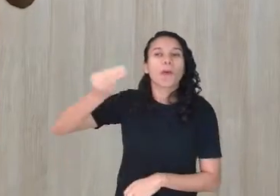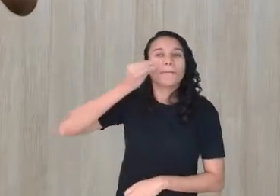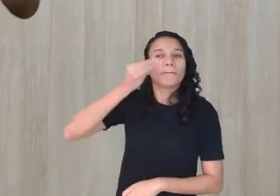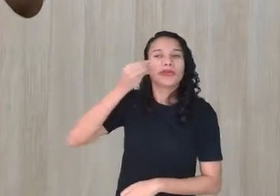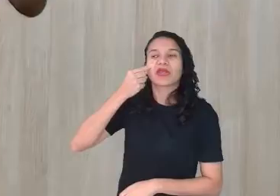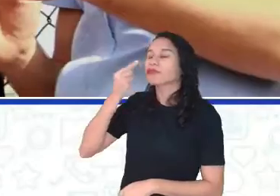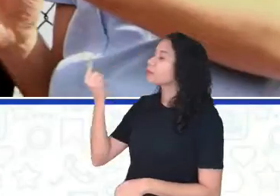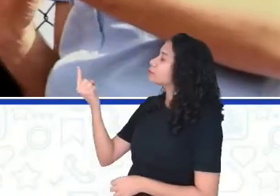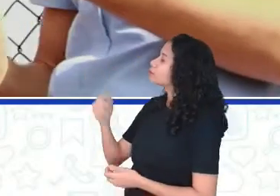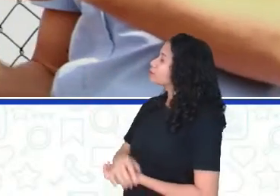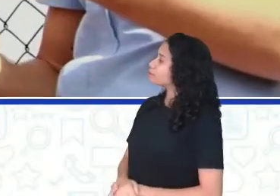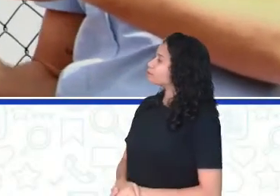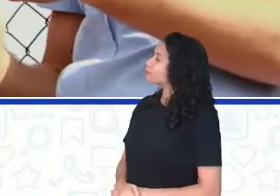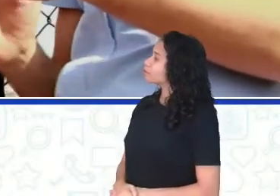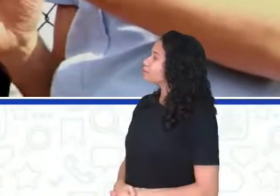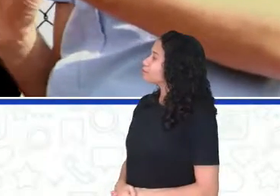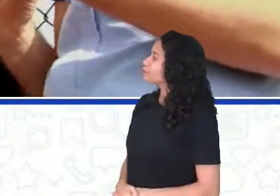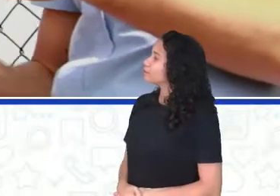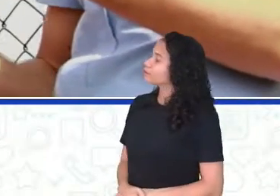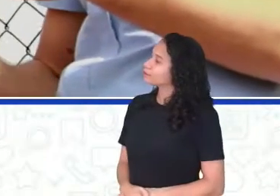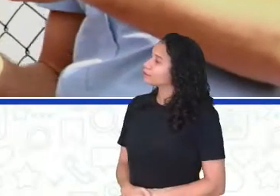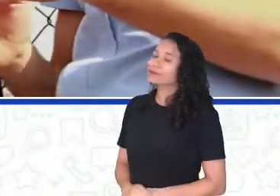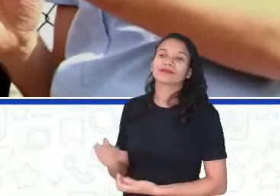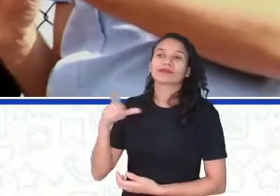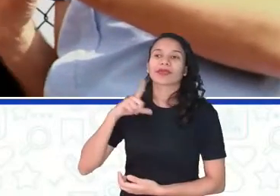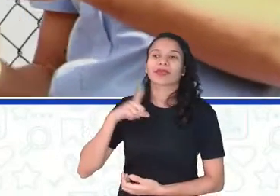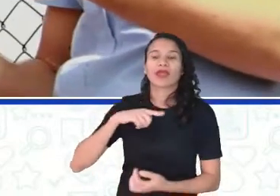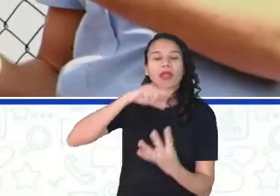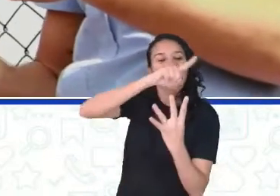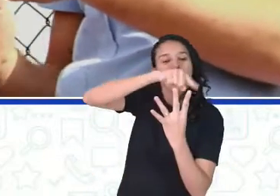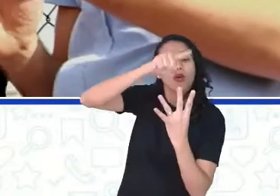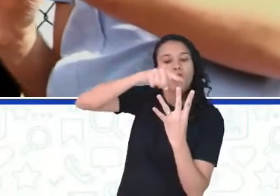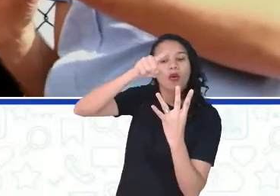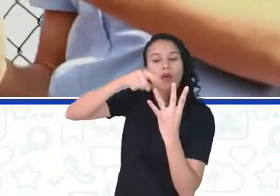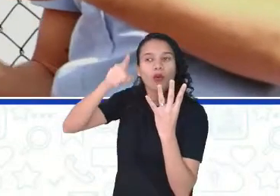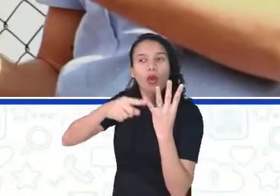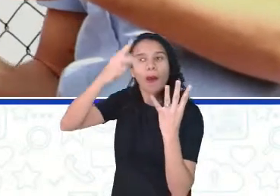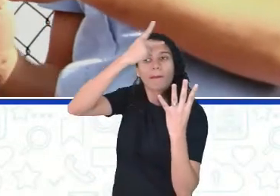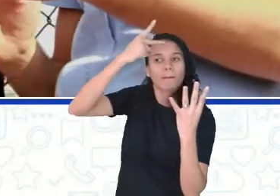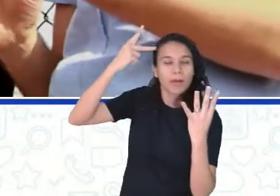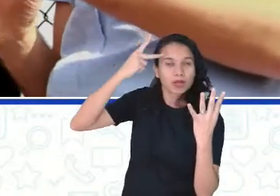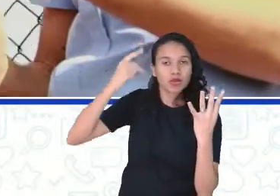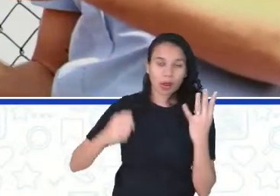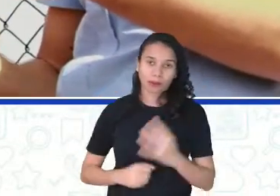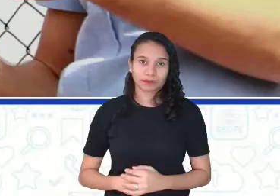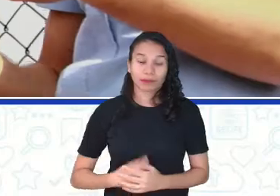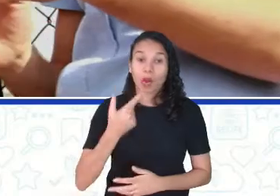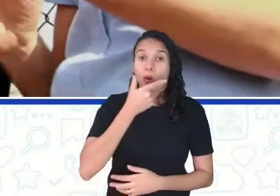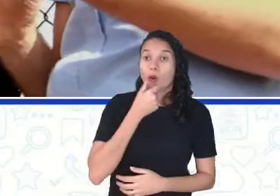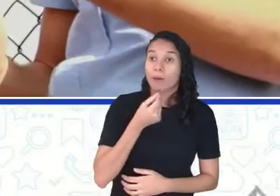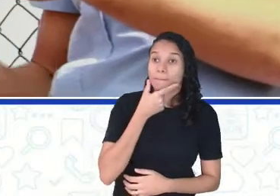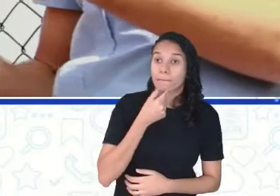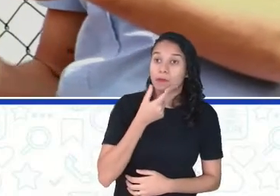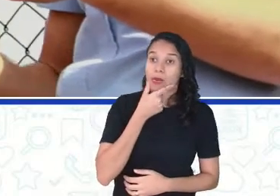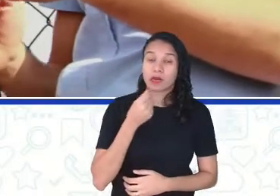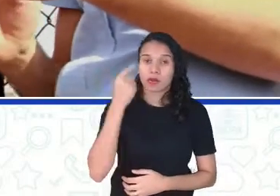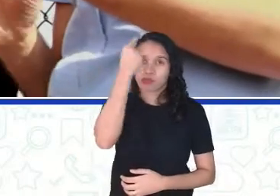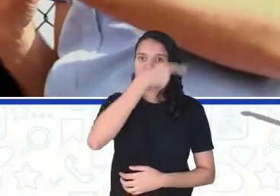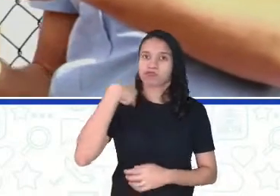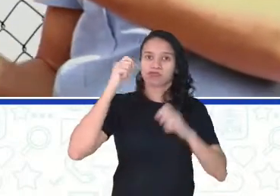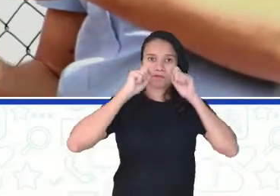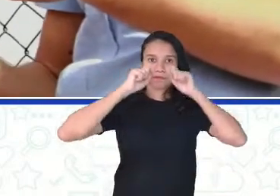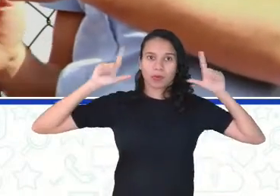tela. Observa a tela aí agora. Ó, eu tenho aí 4 pessoas e os meninos, eu destaquei o rosto